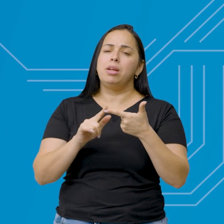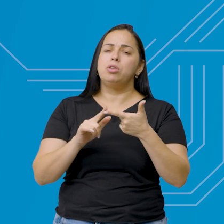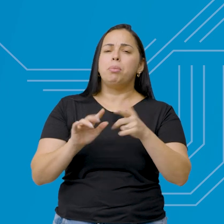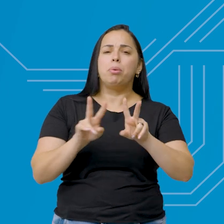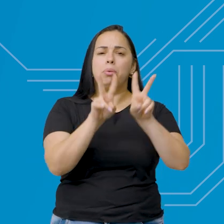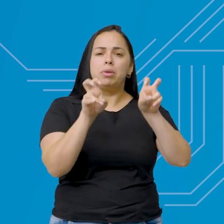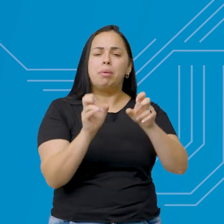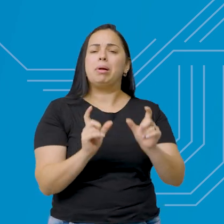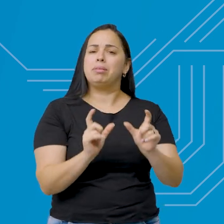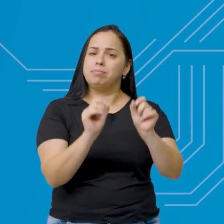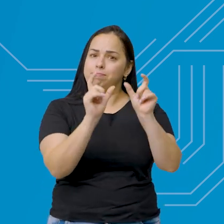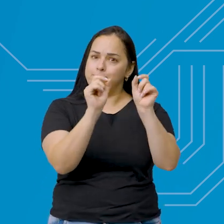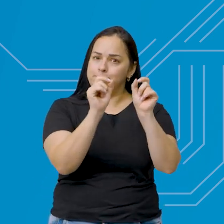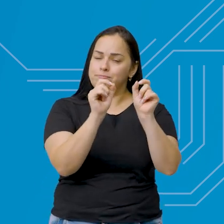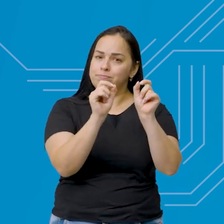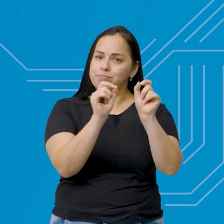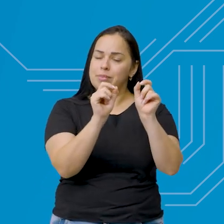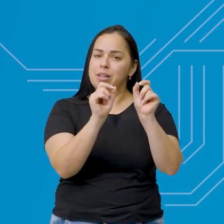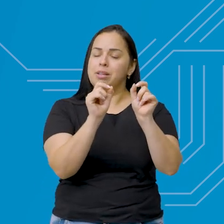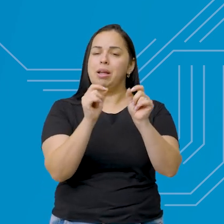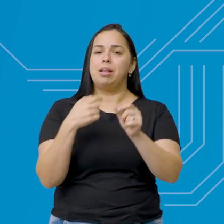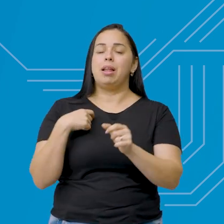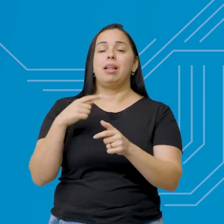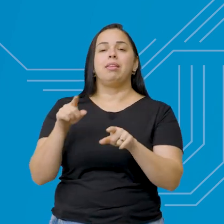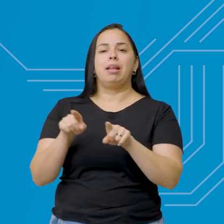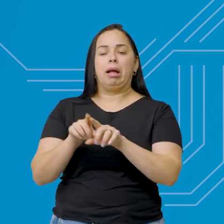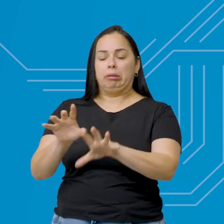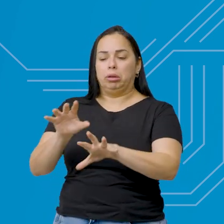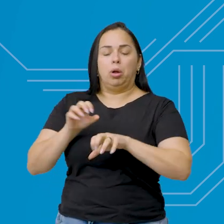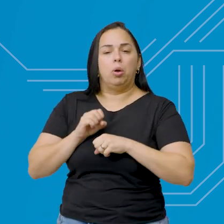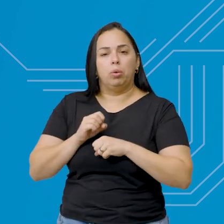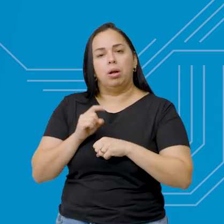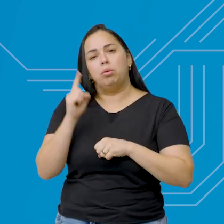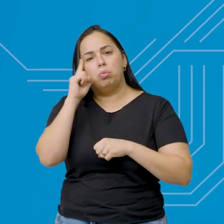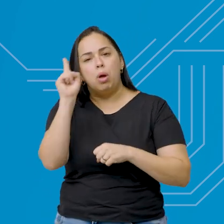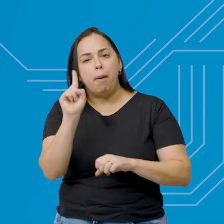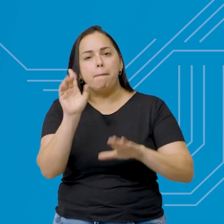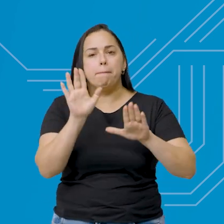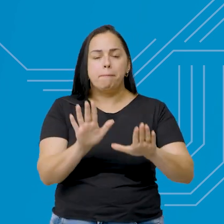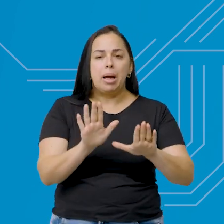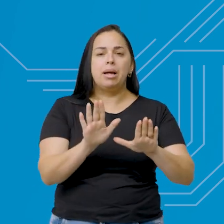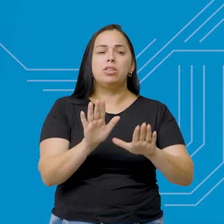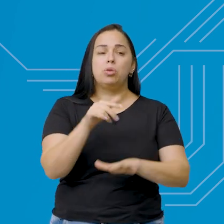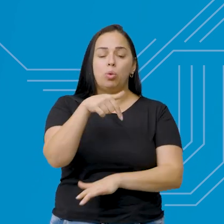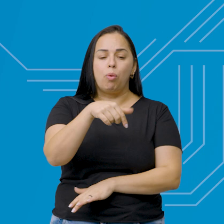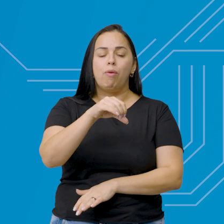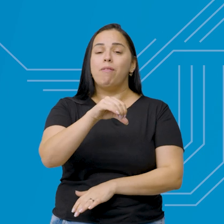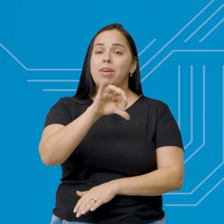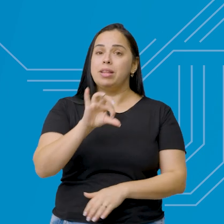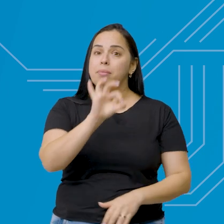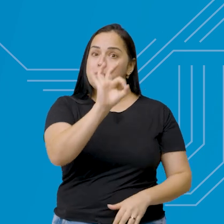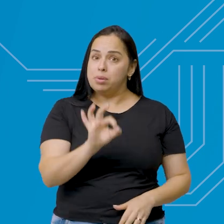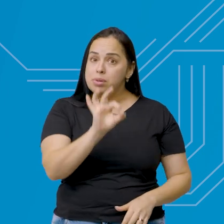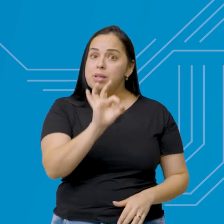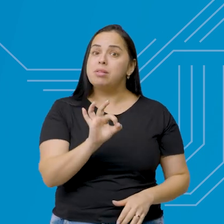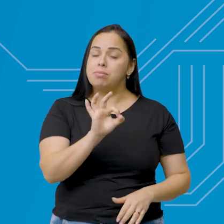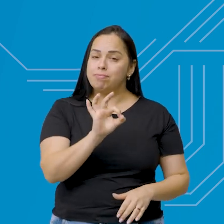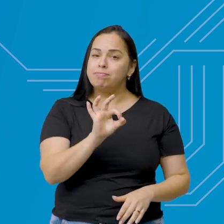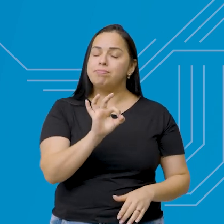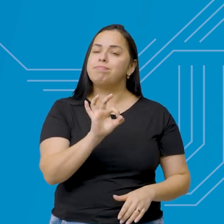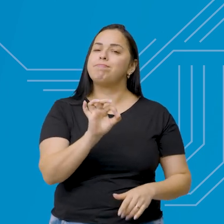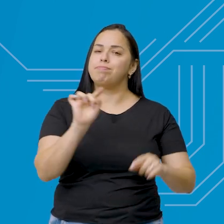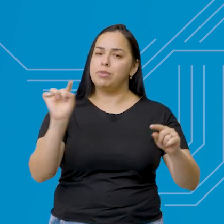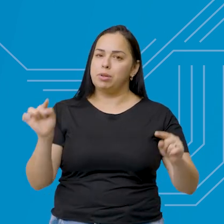relacionadas à doença. O câncer não tem uma única causa, mas de acordo com o INCA, cerca de 90% dos casos